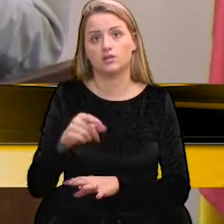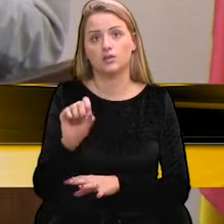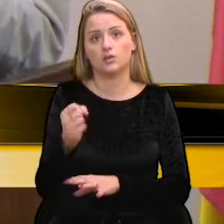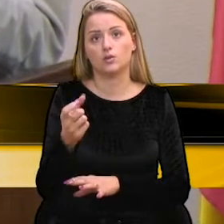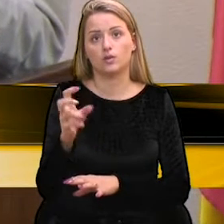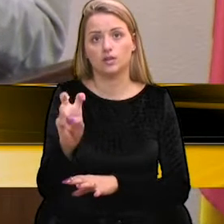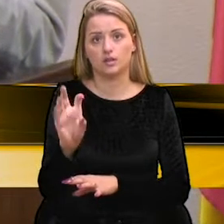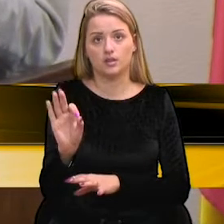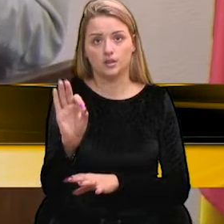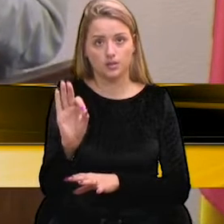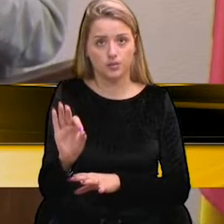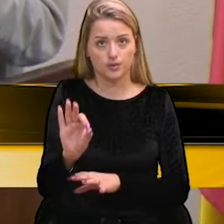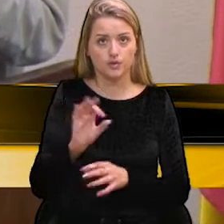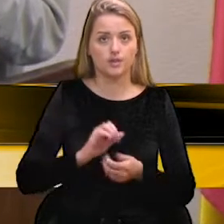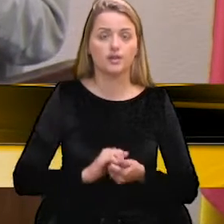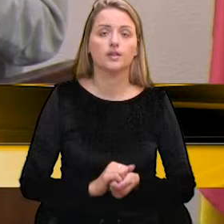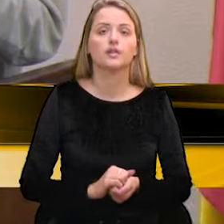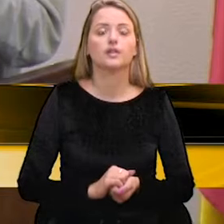73.85.